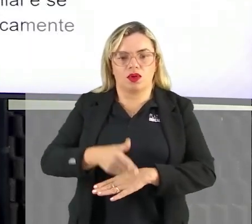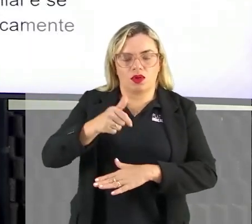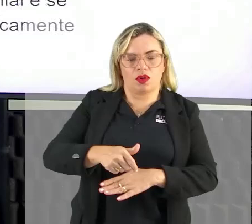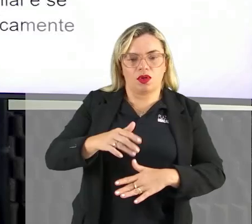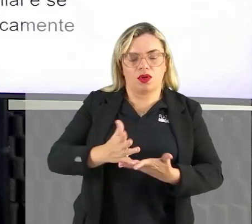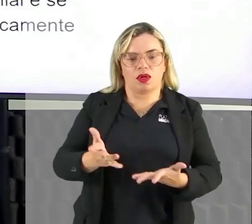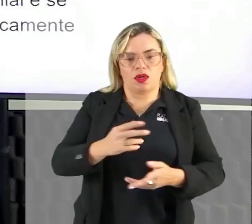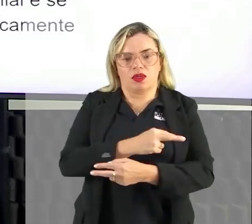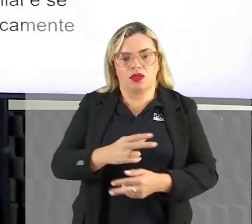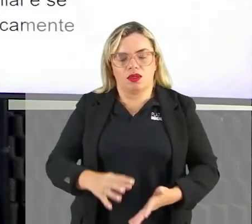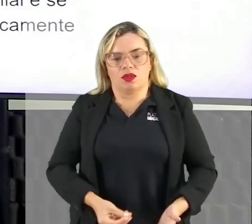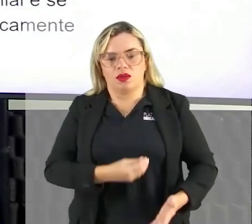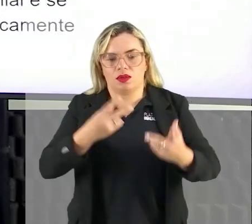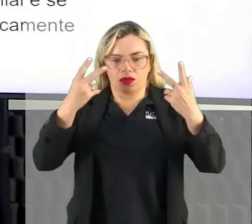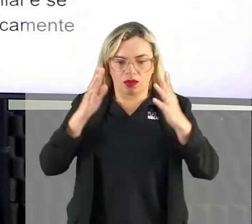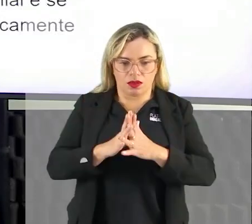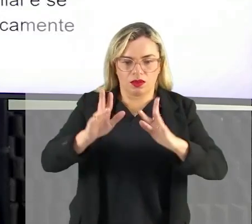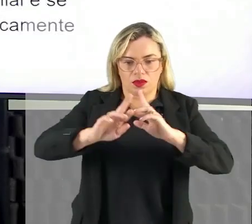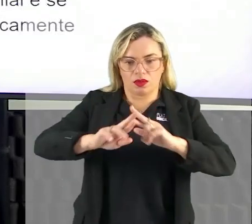A jaqueira,